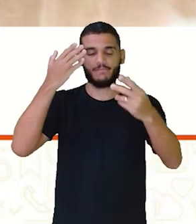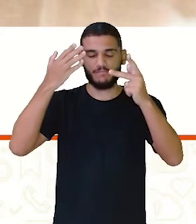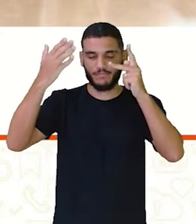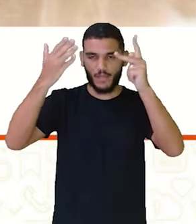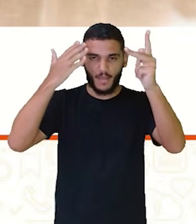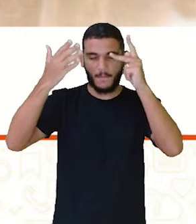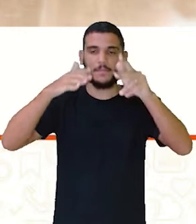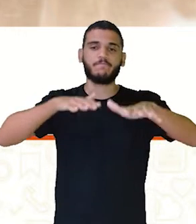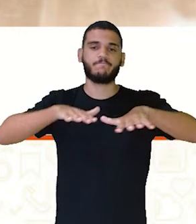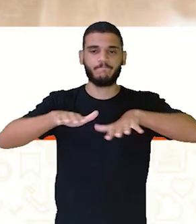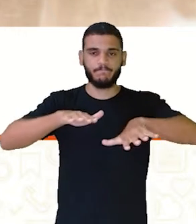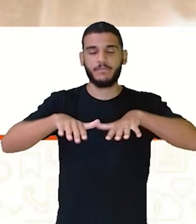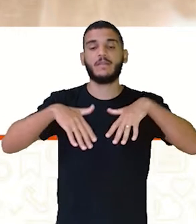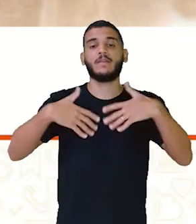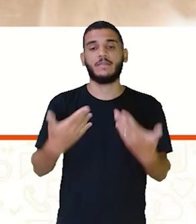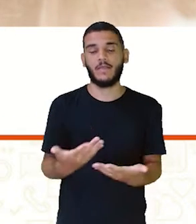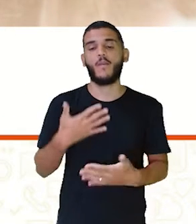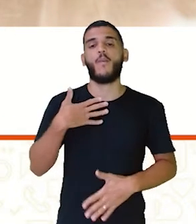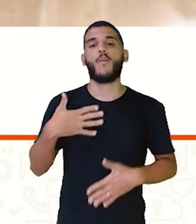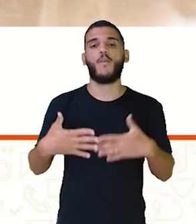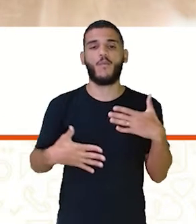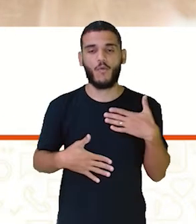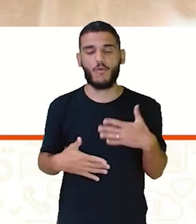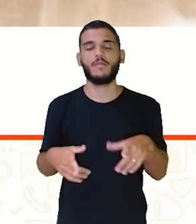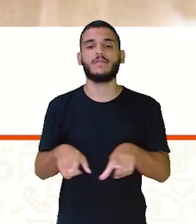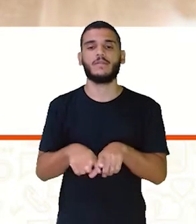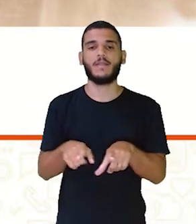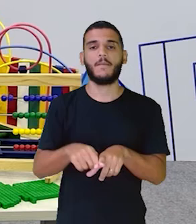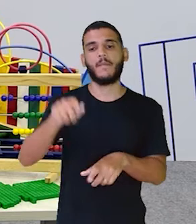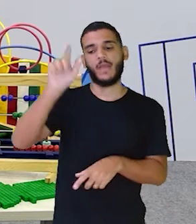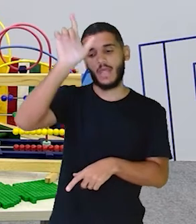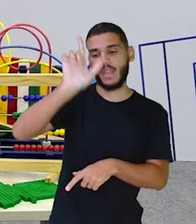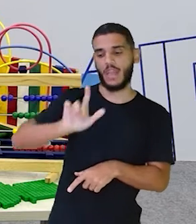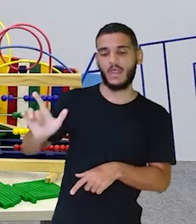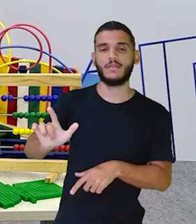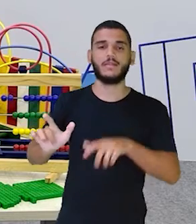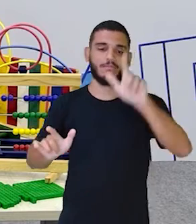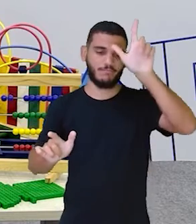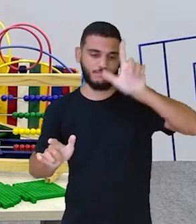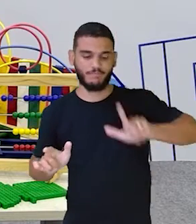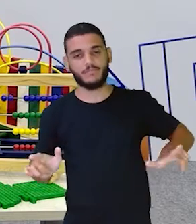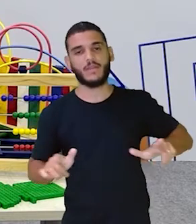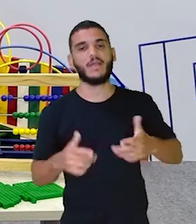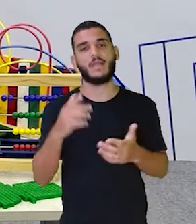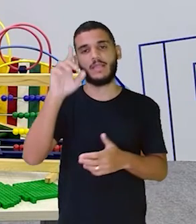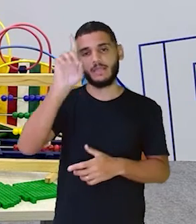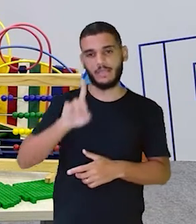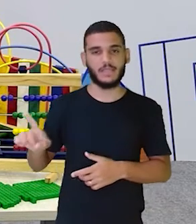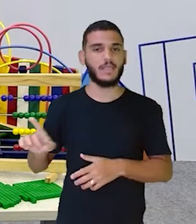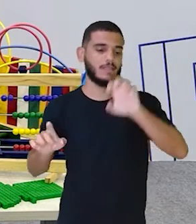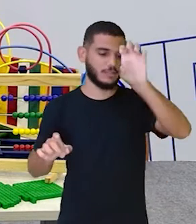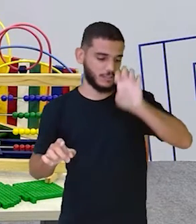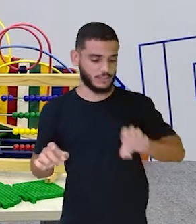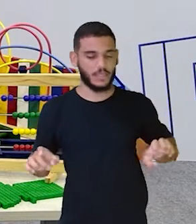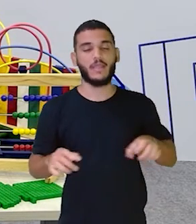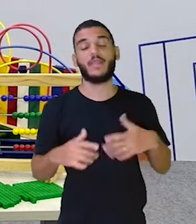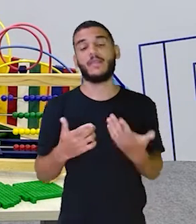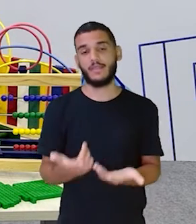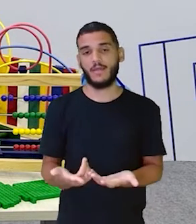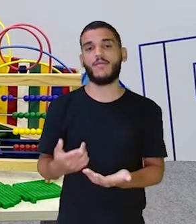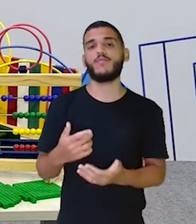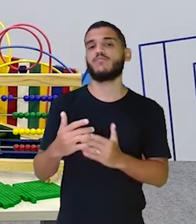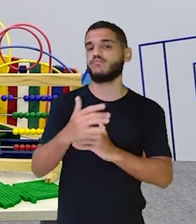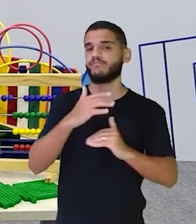psicomotricidade, o movimento do corpo, a lateralidade, entre tantos outros aspectos que você